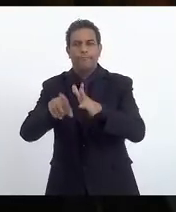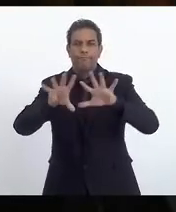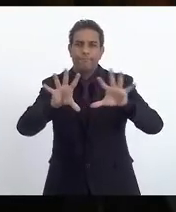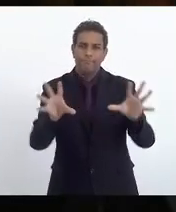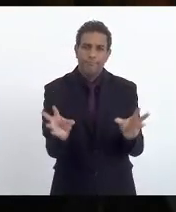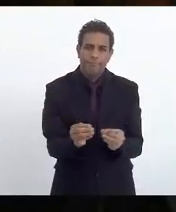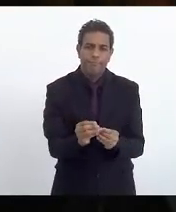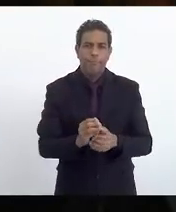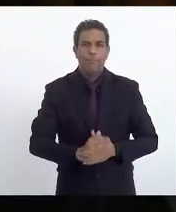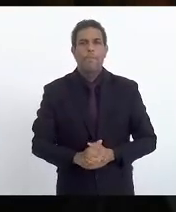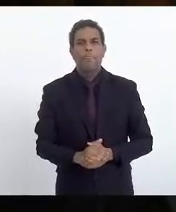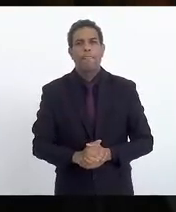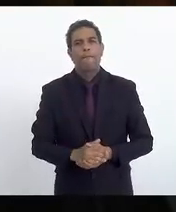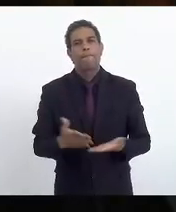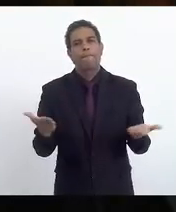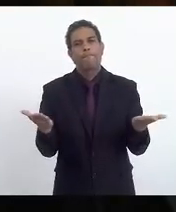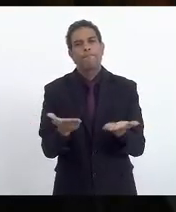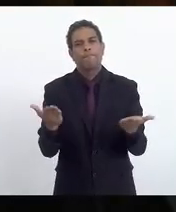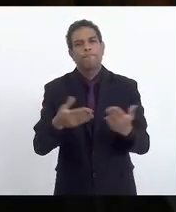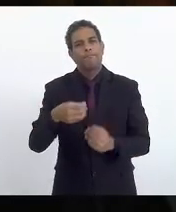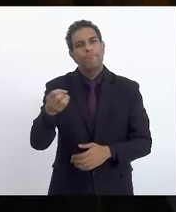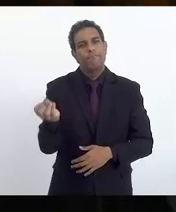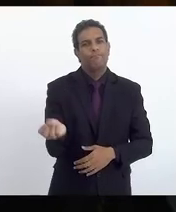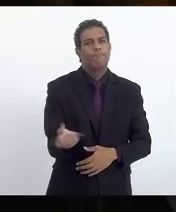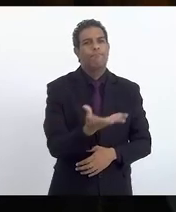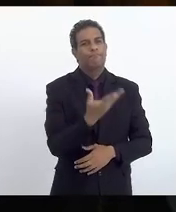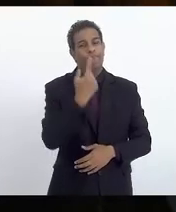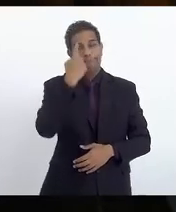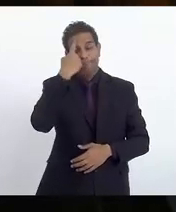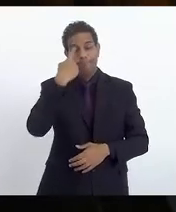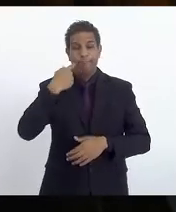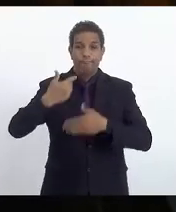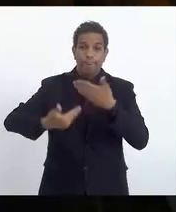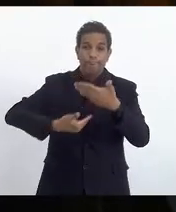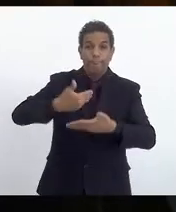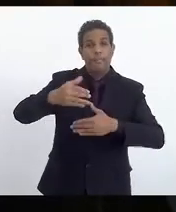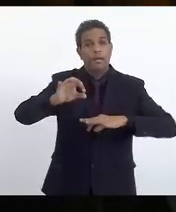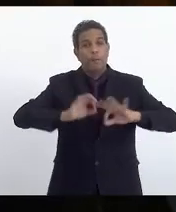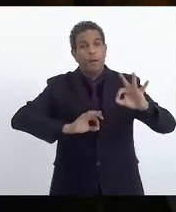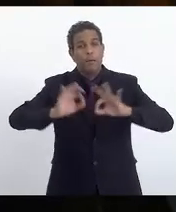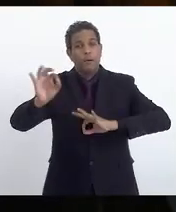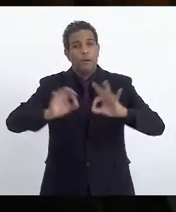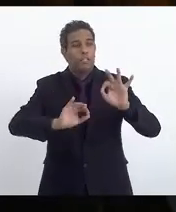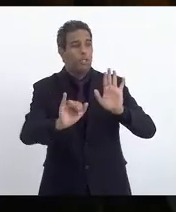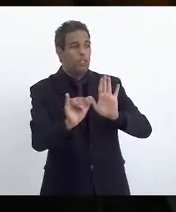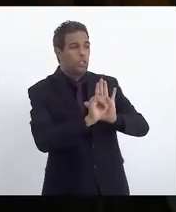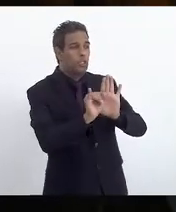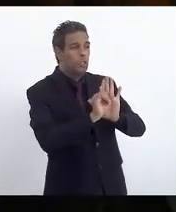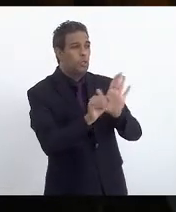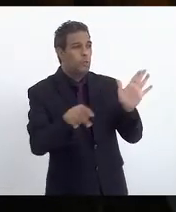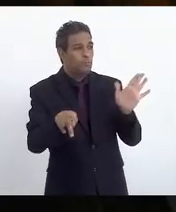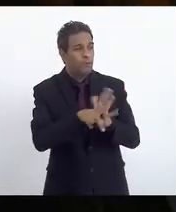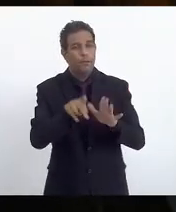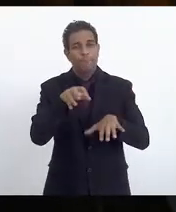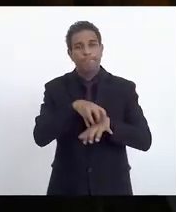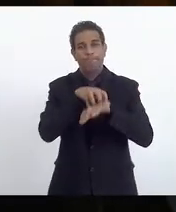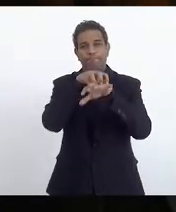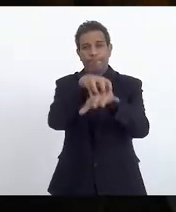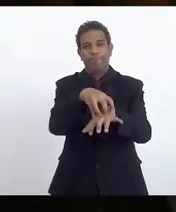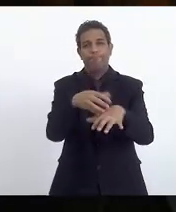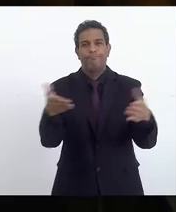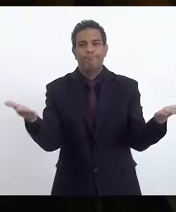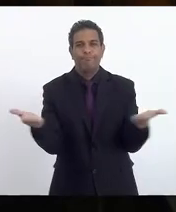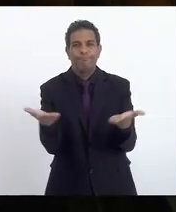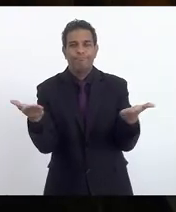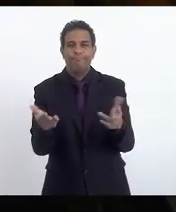Enfim enfim estamos diante de uma nova no novo ciclo de preparação de edital do transporte de licitação